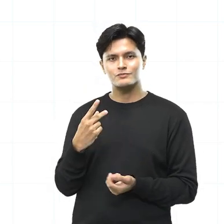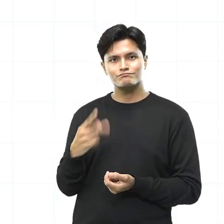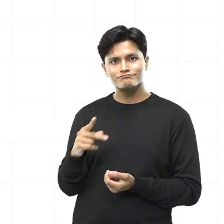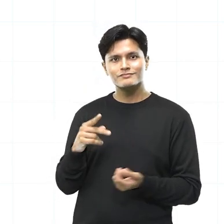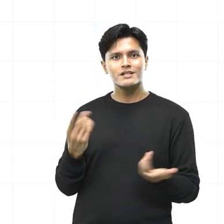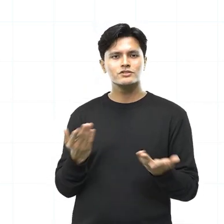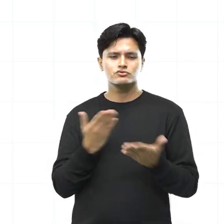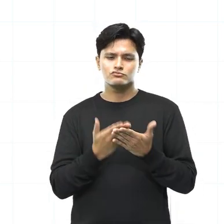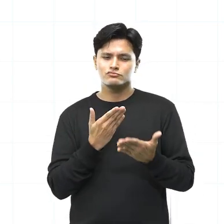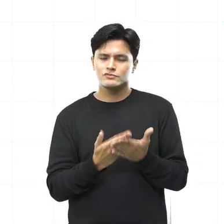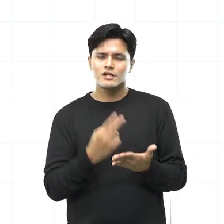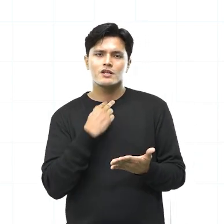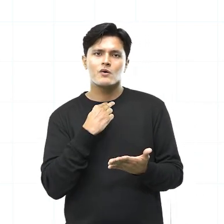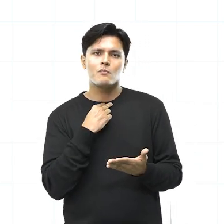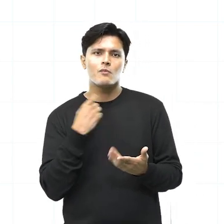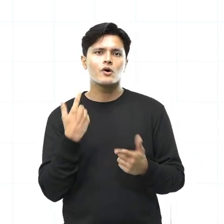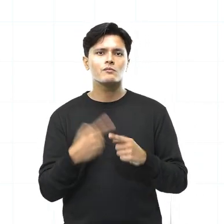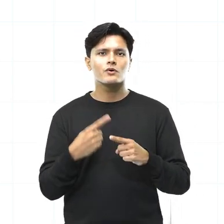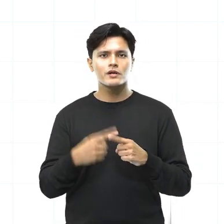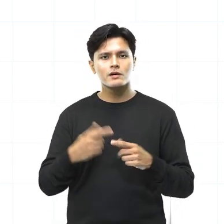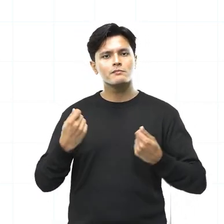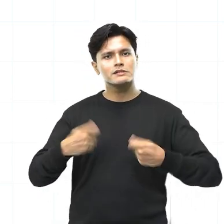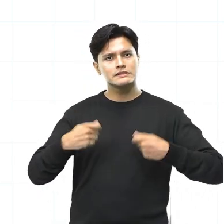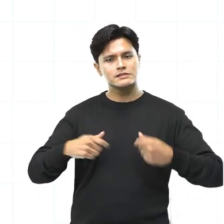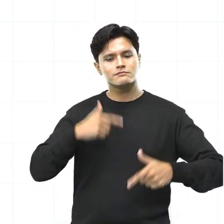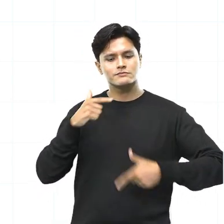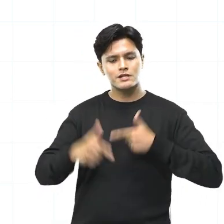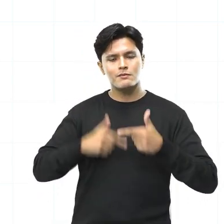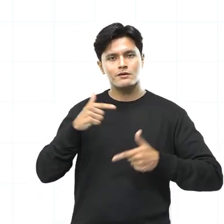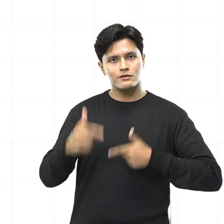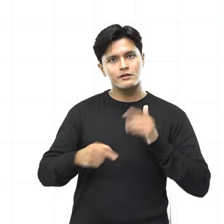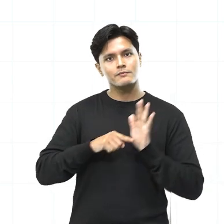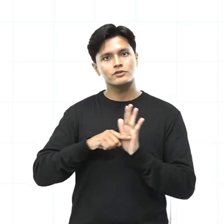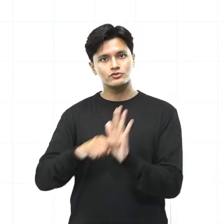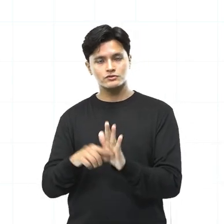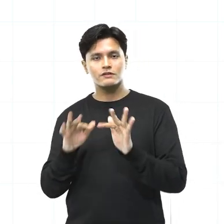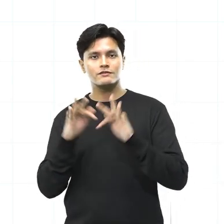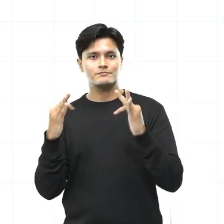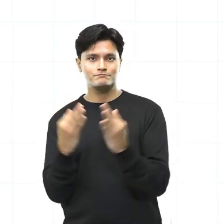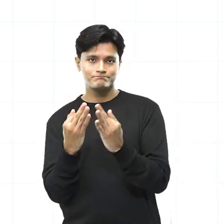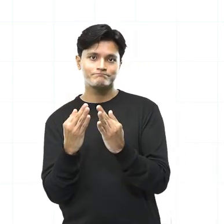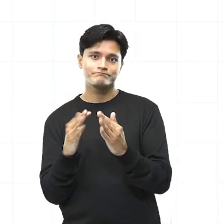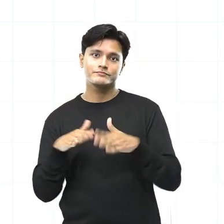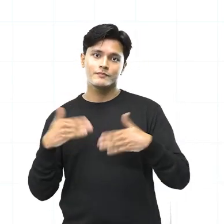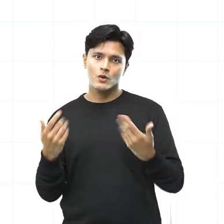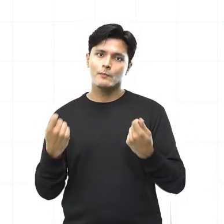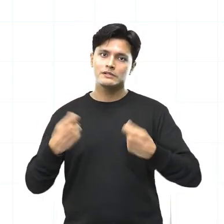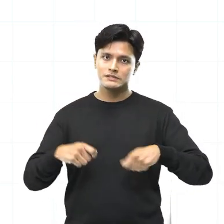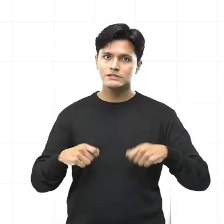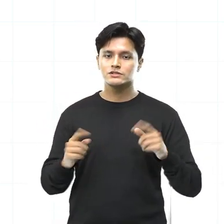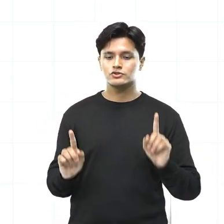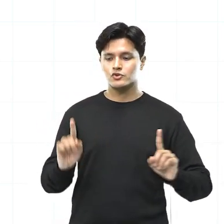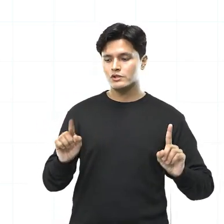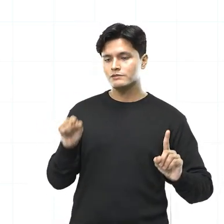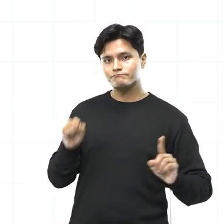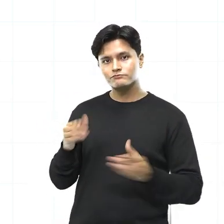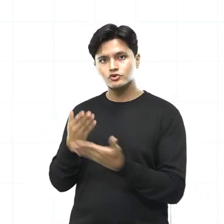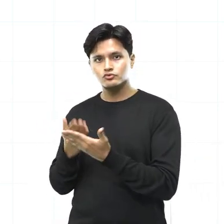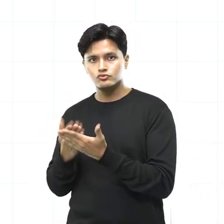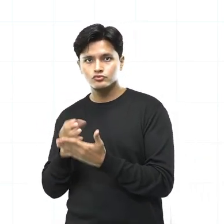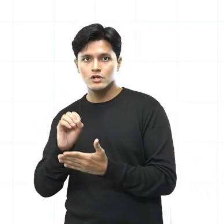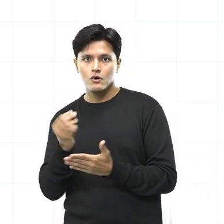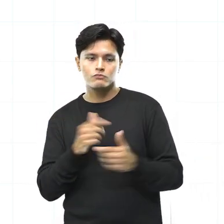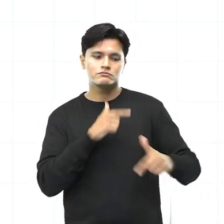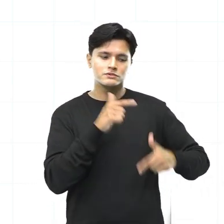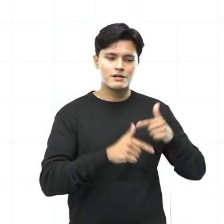precisa ajudar a família, então não tem tempo. Ou ele estuda, ou ele trabalha para ter o seu sustento. Então, sempre eles optam